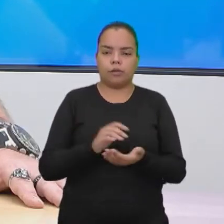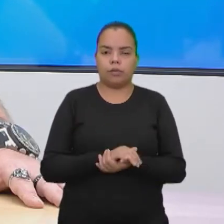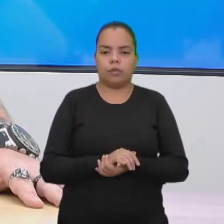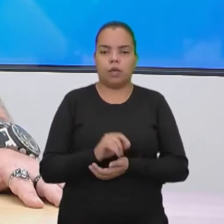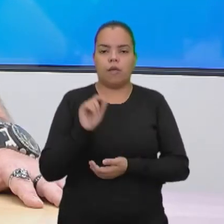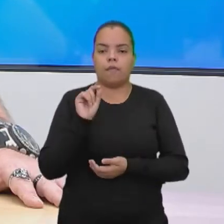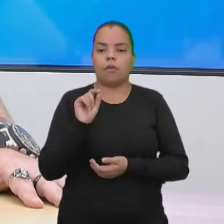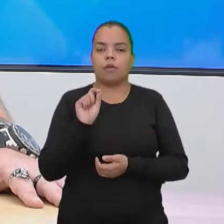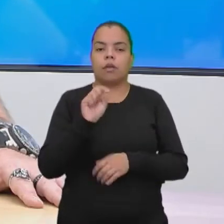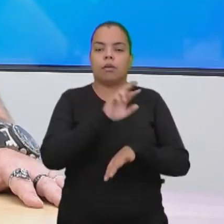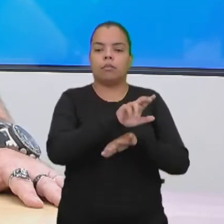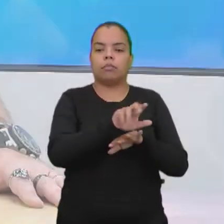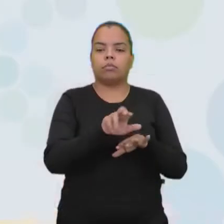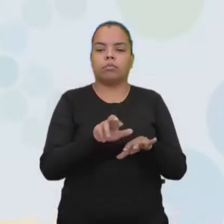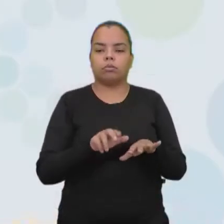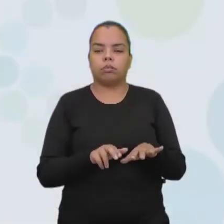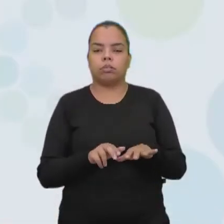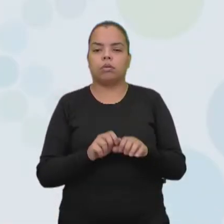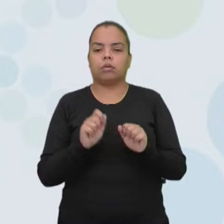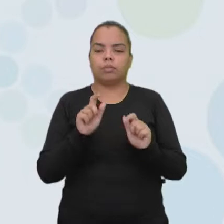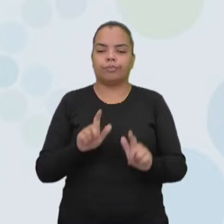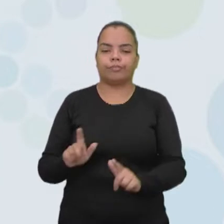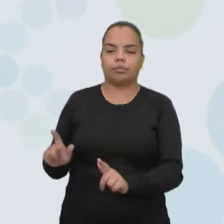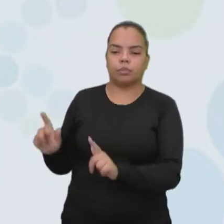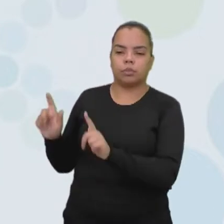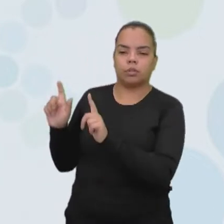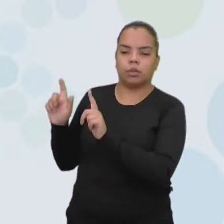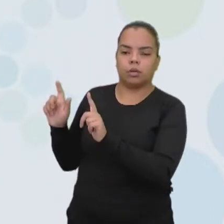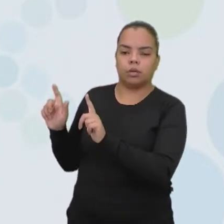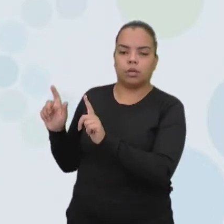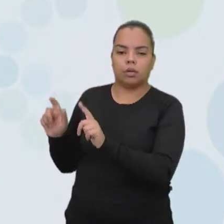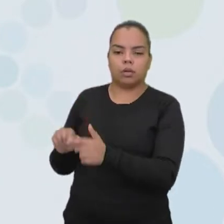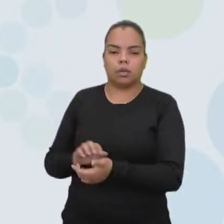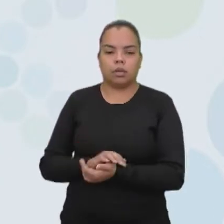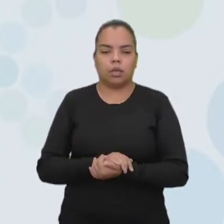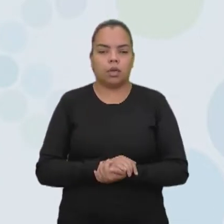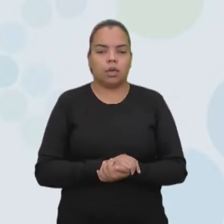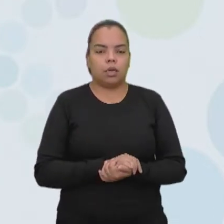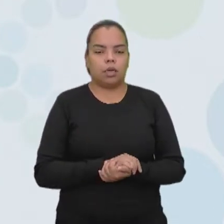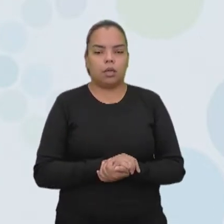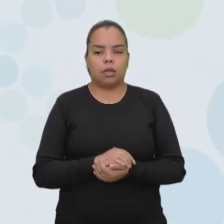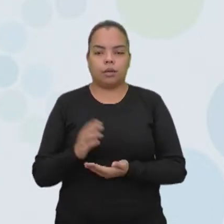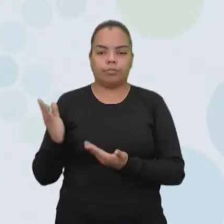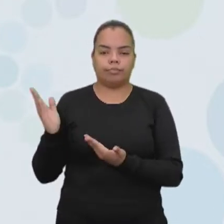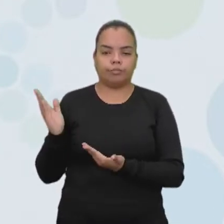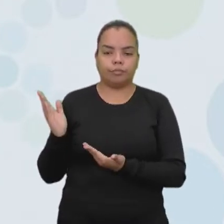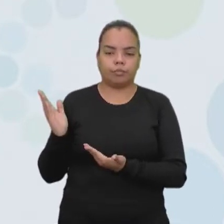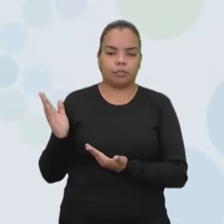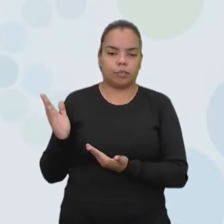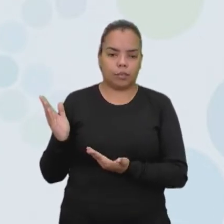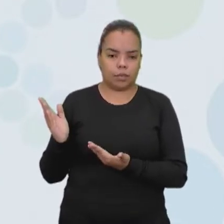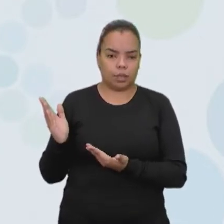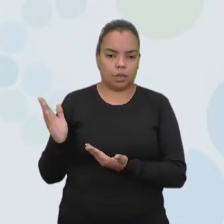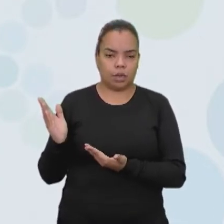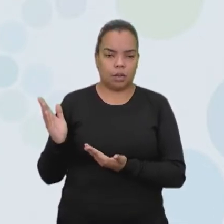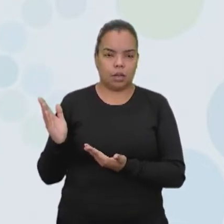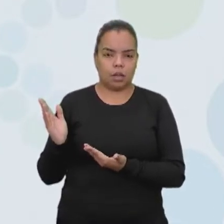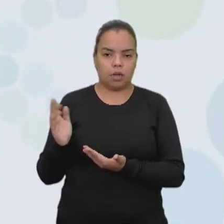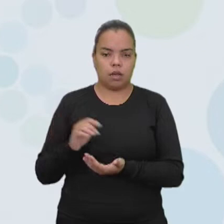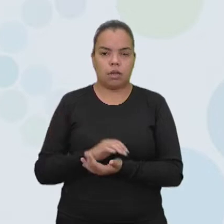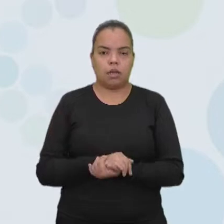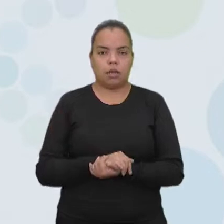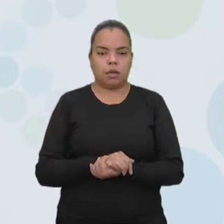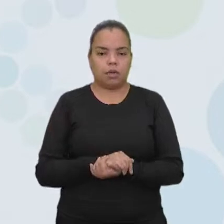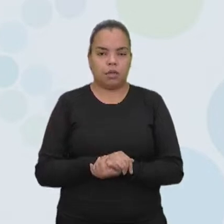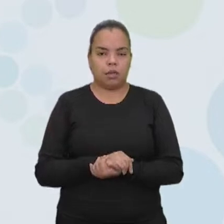nós trabalhamos. Pode colocar na tela aí, por gentileza. Tá aí, ó. Habilidades dos eixos